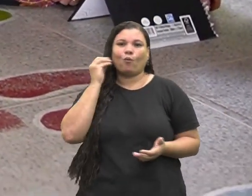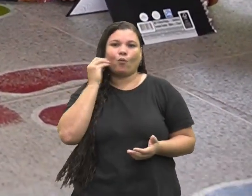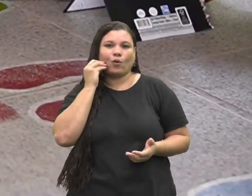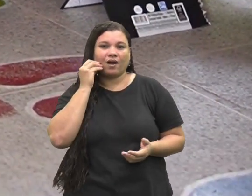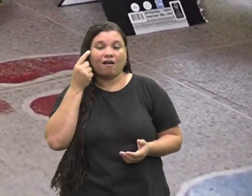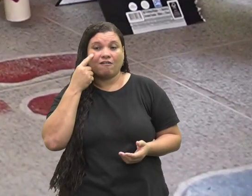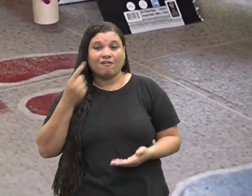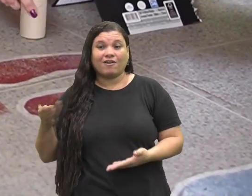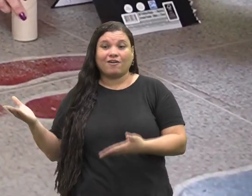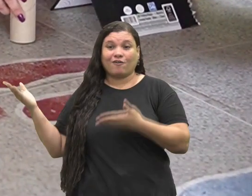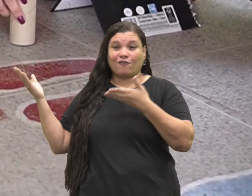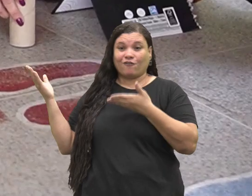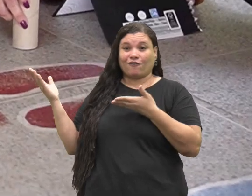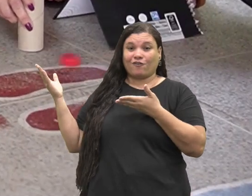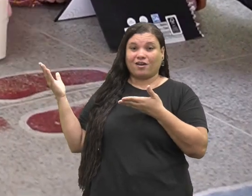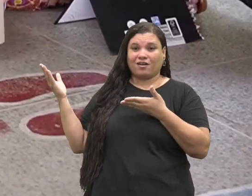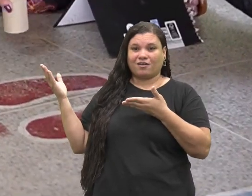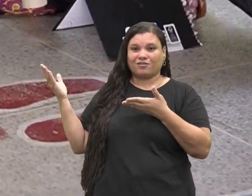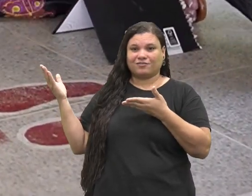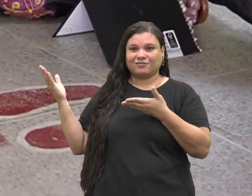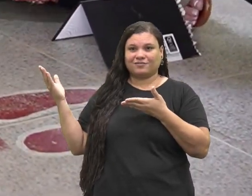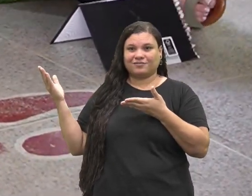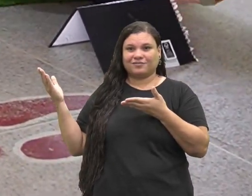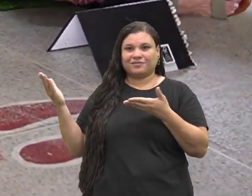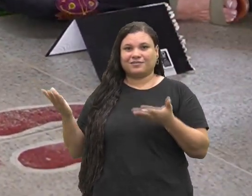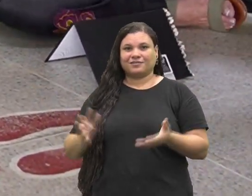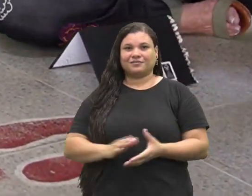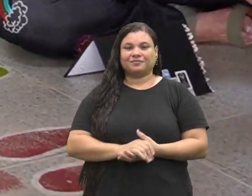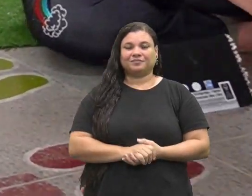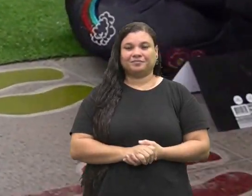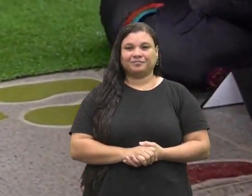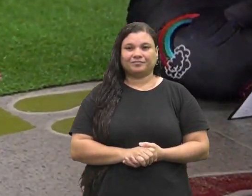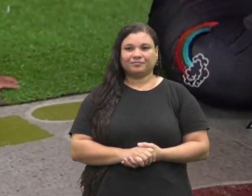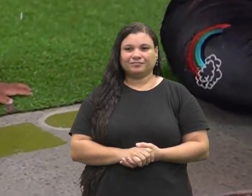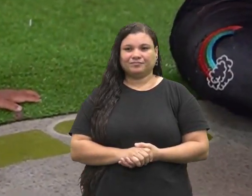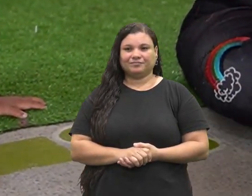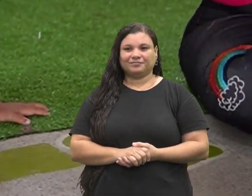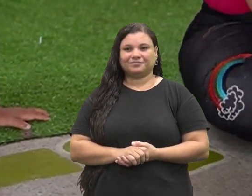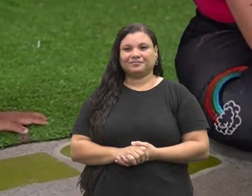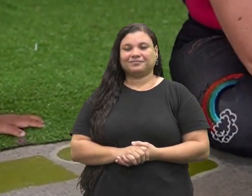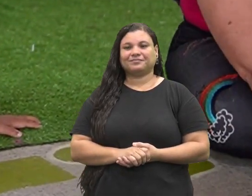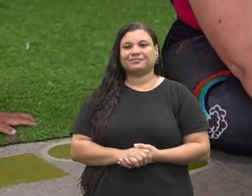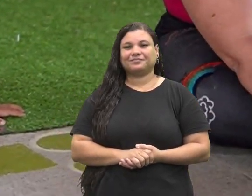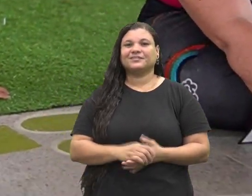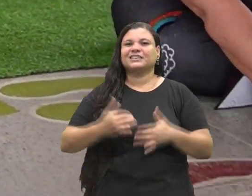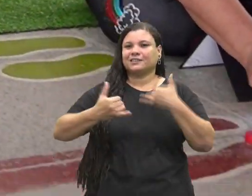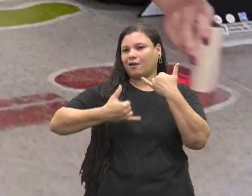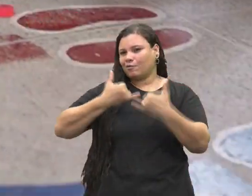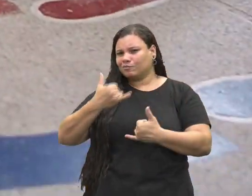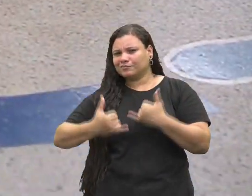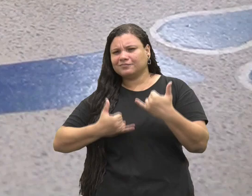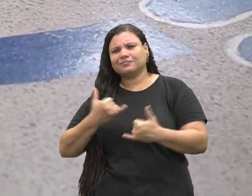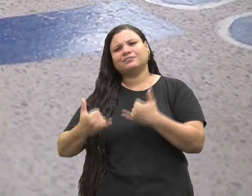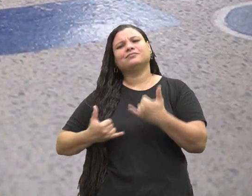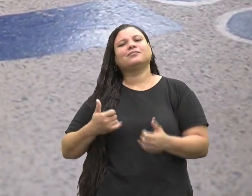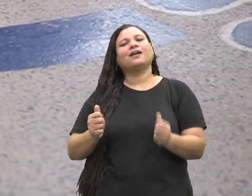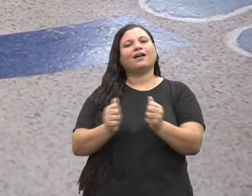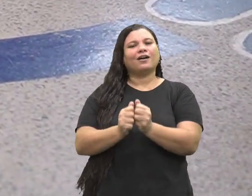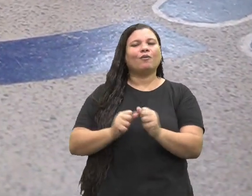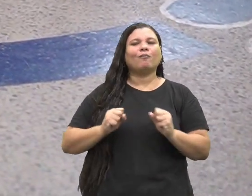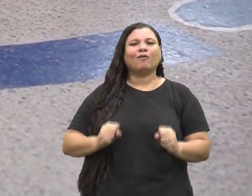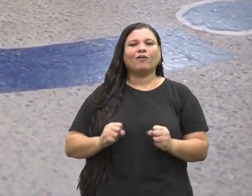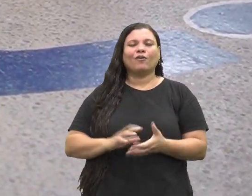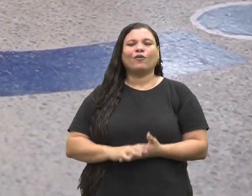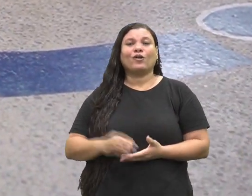vai ganhar. Será? Eu acho. Joga aqui, vai, Gilberto. Gilberto. Ai, gente. Passou. Ai, vamos, vamos, Gilberto. Gol.